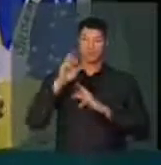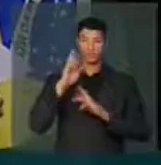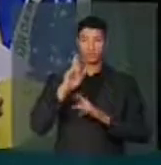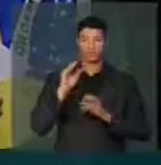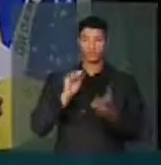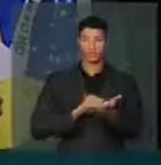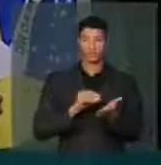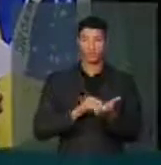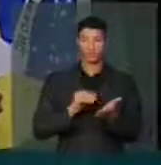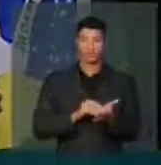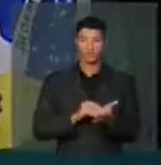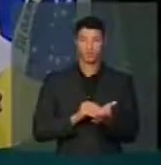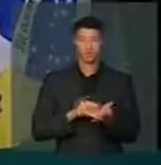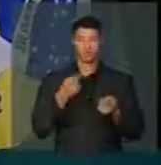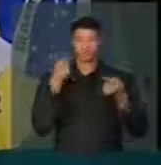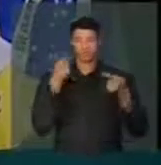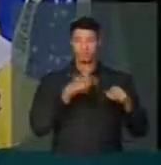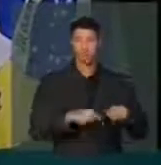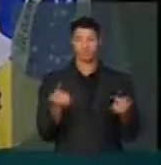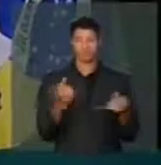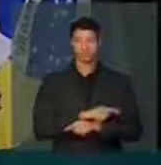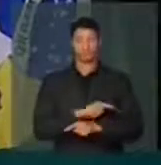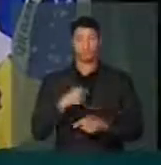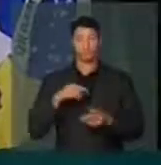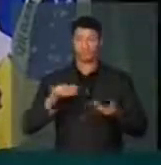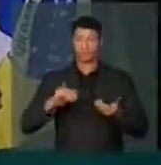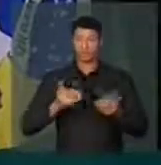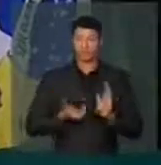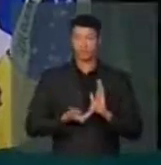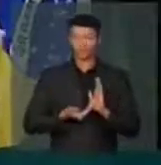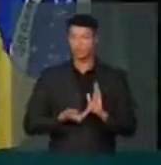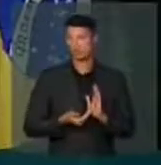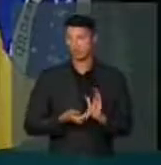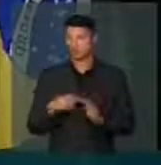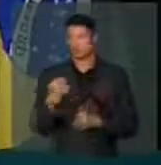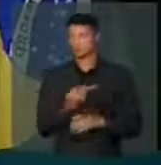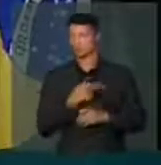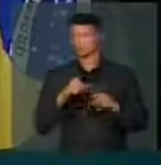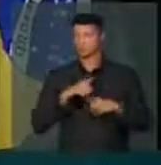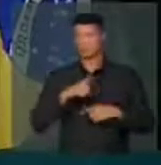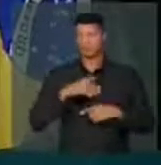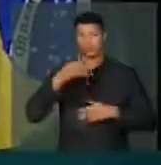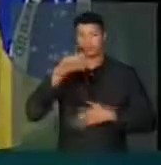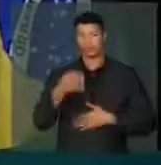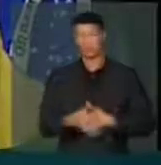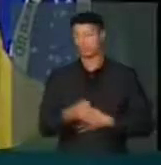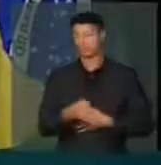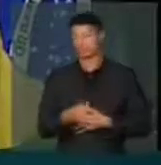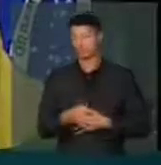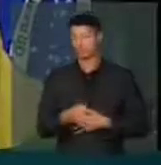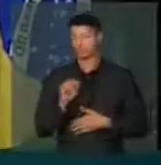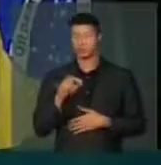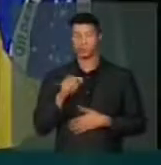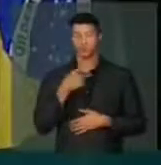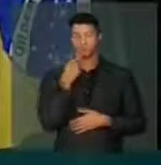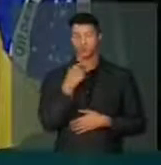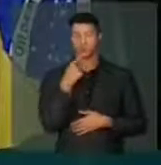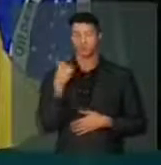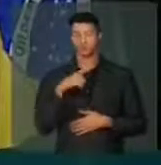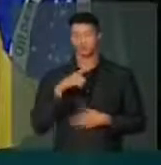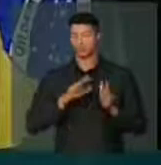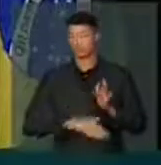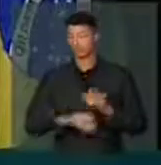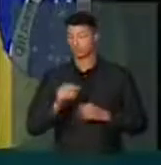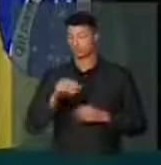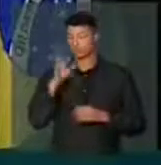que fazem oposição nessa casa, nós temos a certeza que na posição que tiramos e